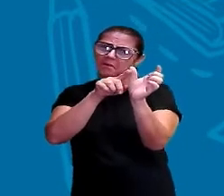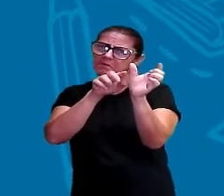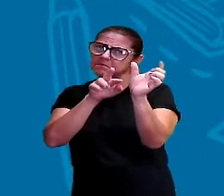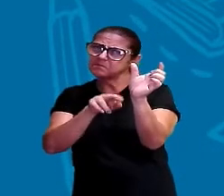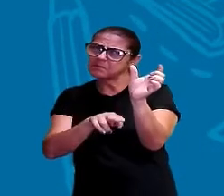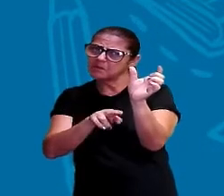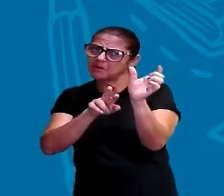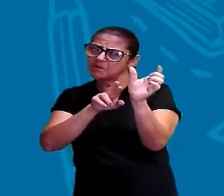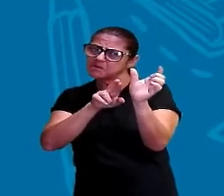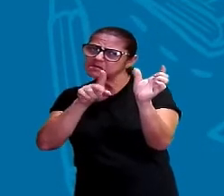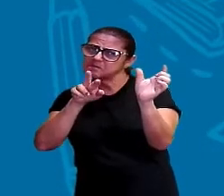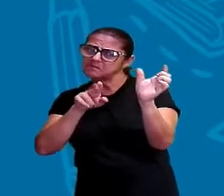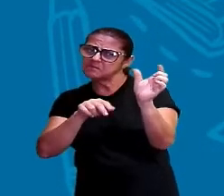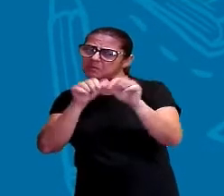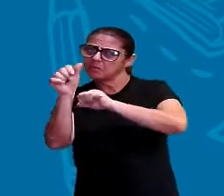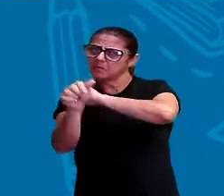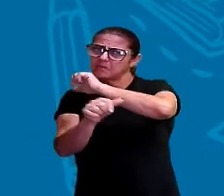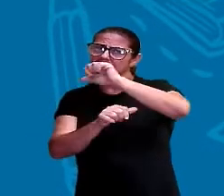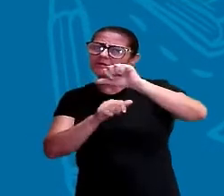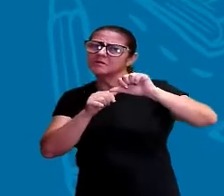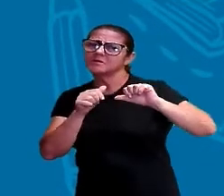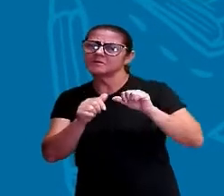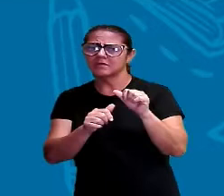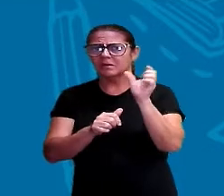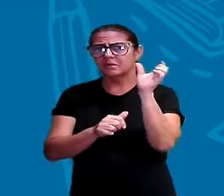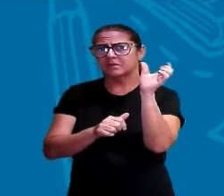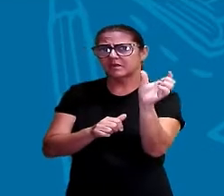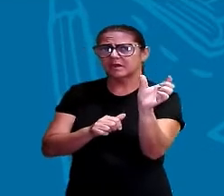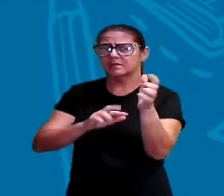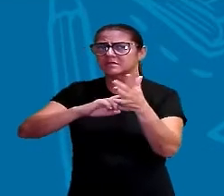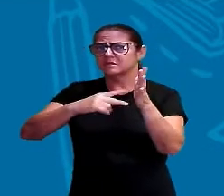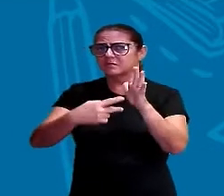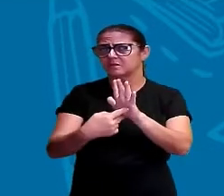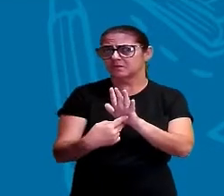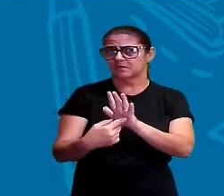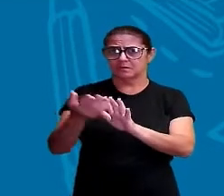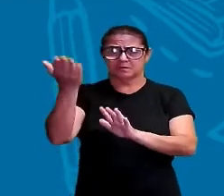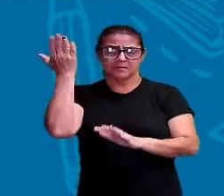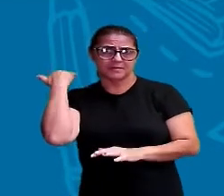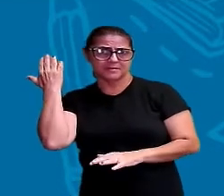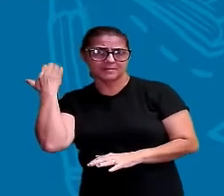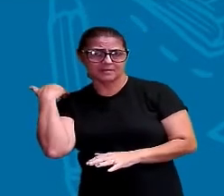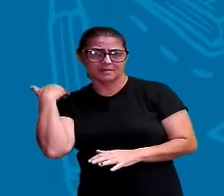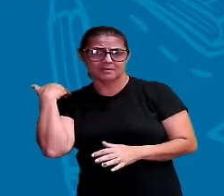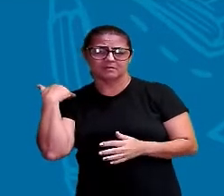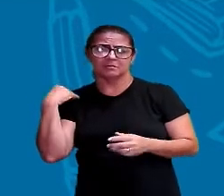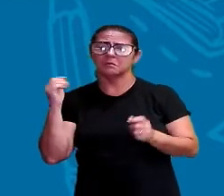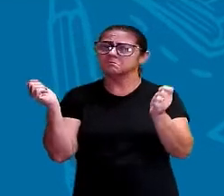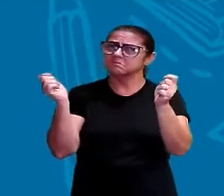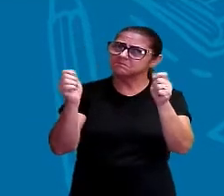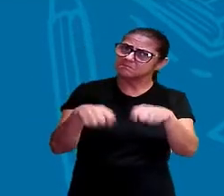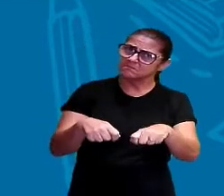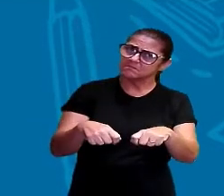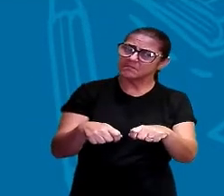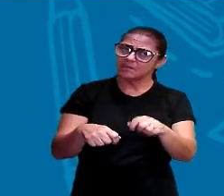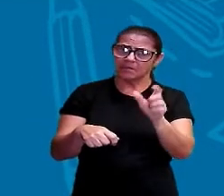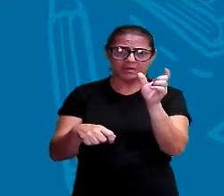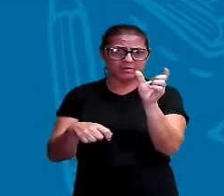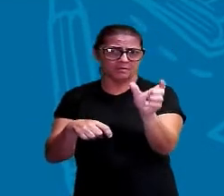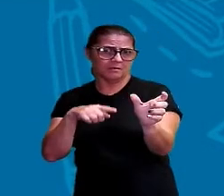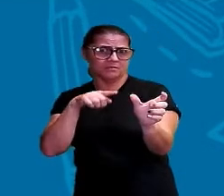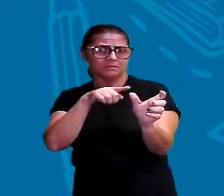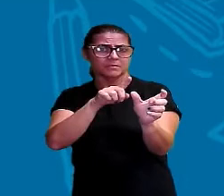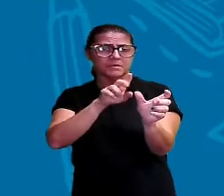verbo, através da transformação, ele já se tornou em forma de passado. E aí eu posso utilizar essa palavra